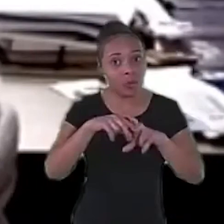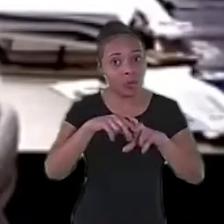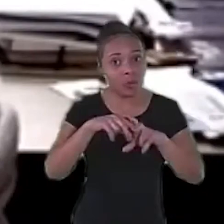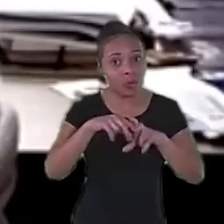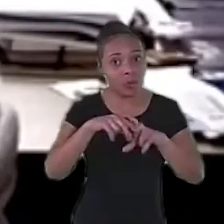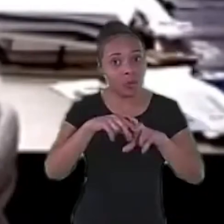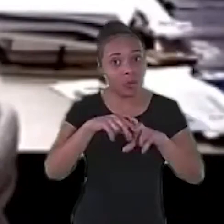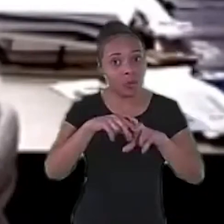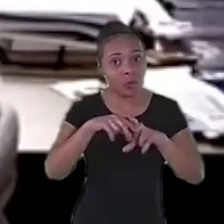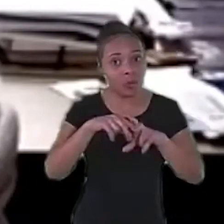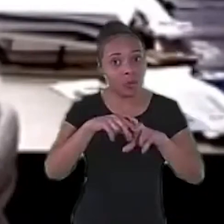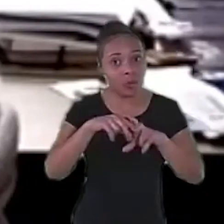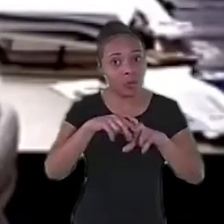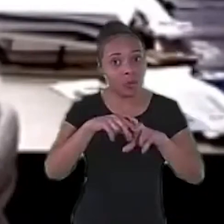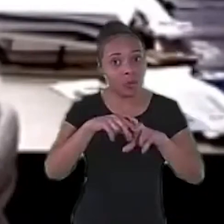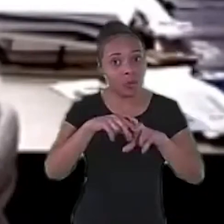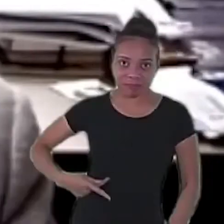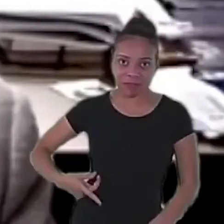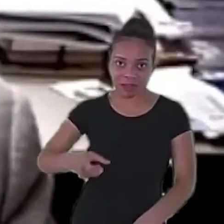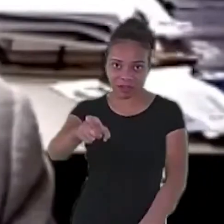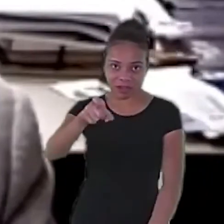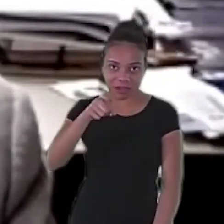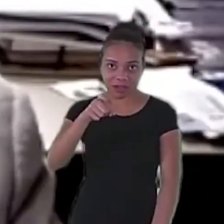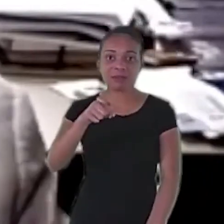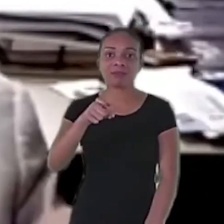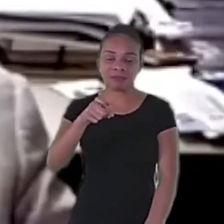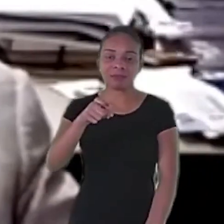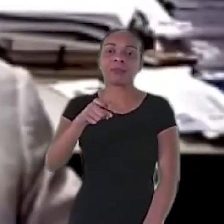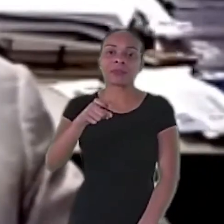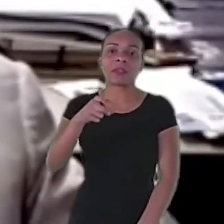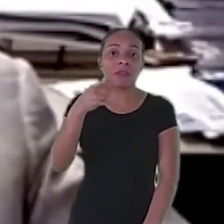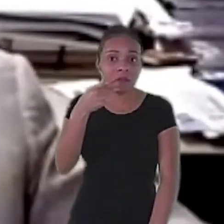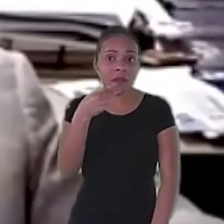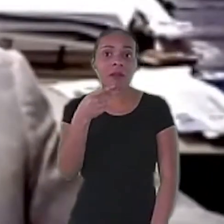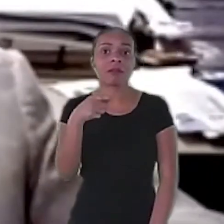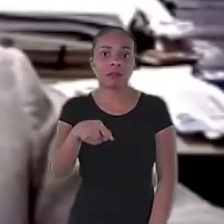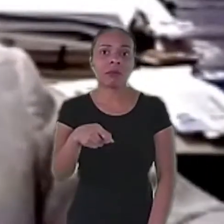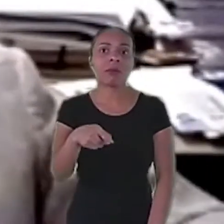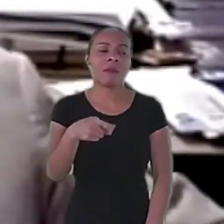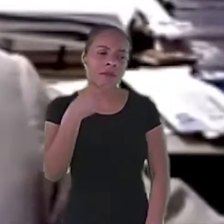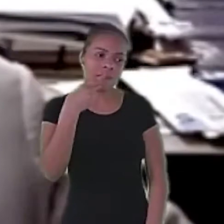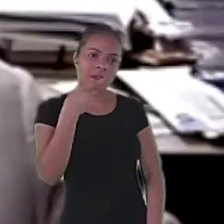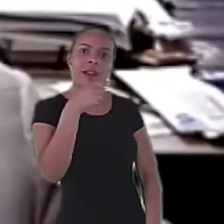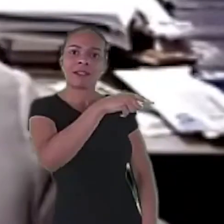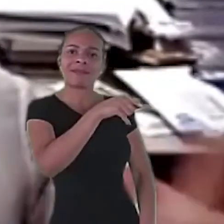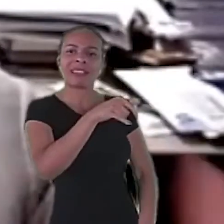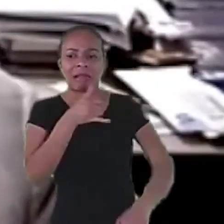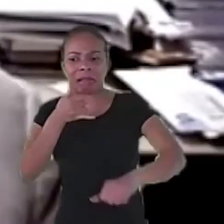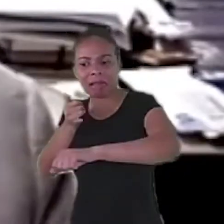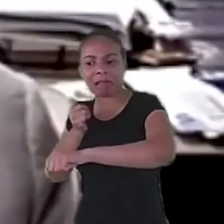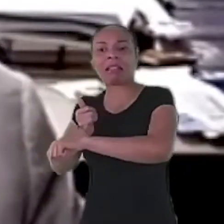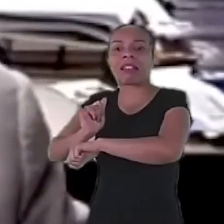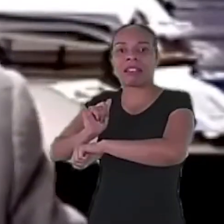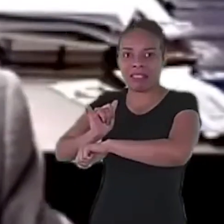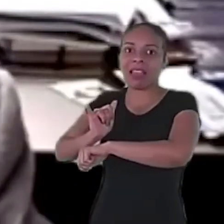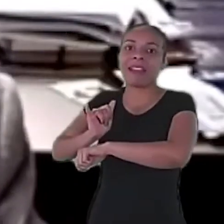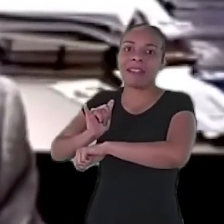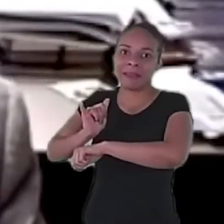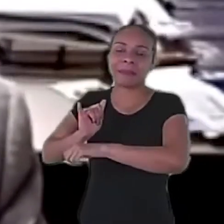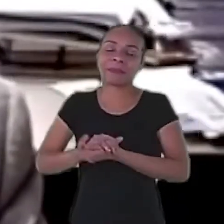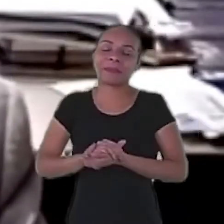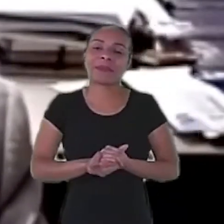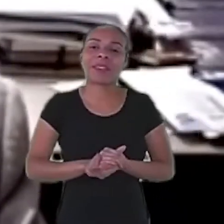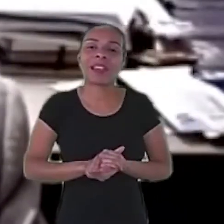de mudar totalmente a orientação política, largou o neoliberalismo de lá, está fazendo investimento para